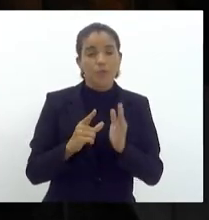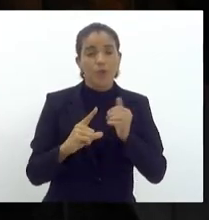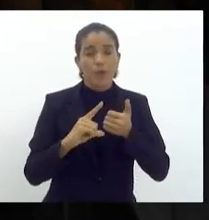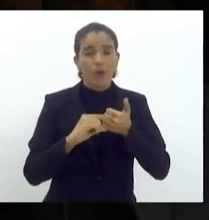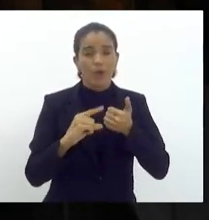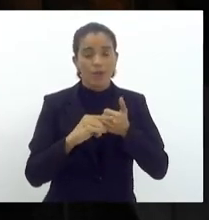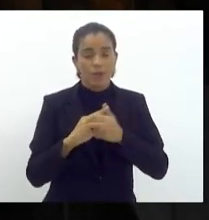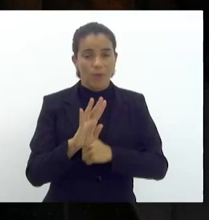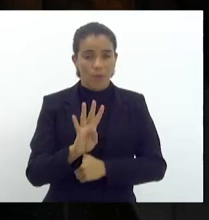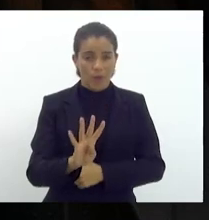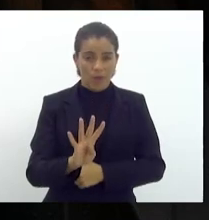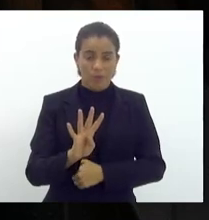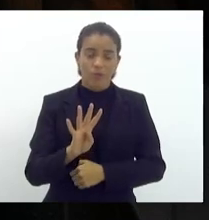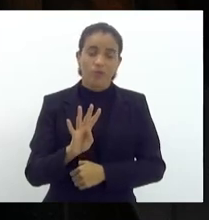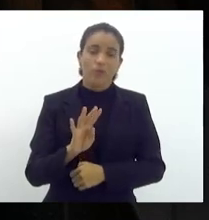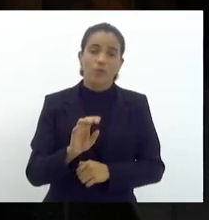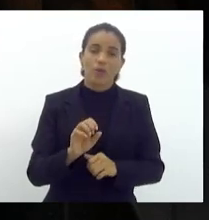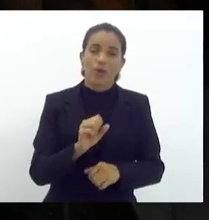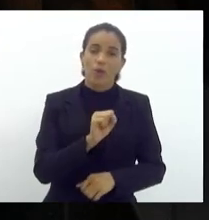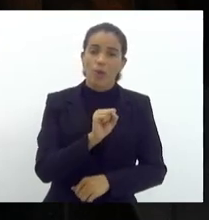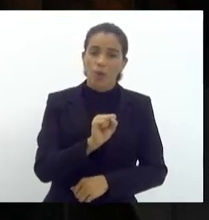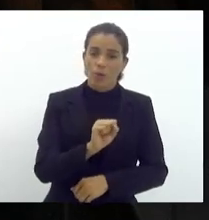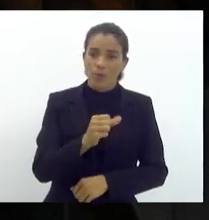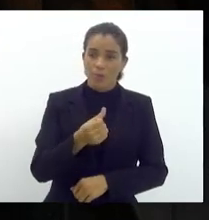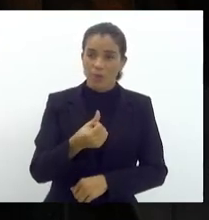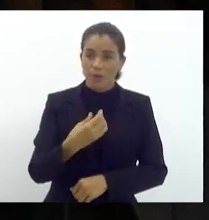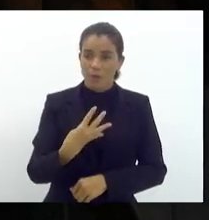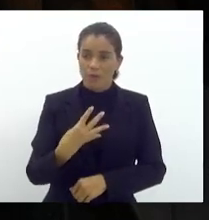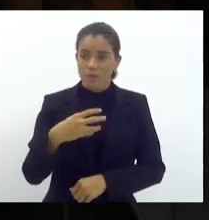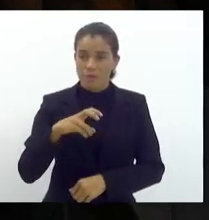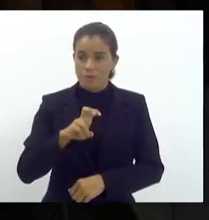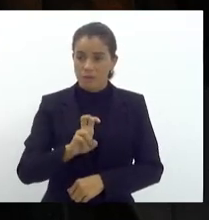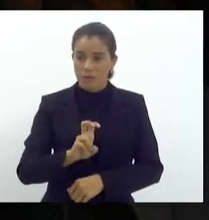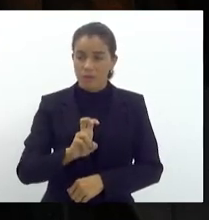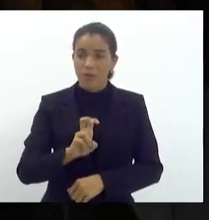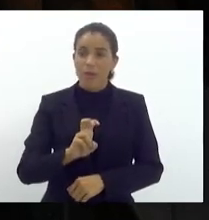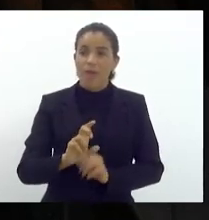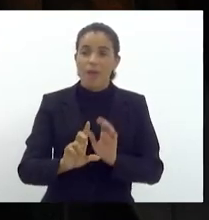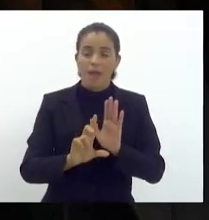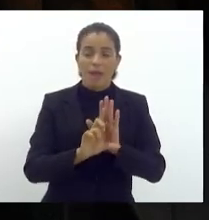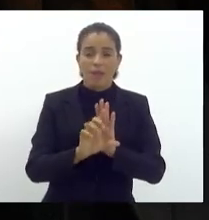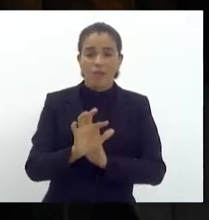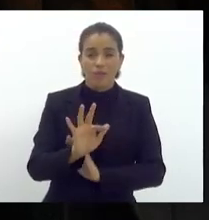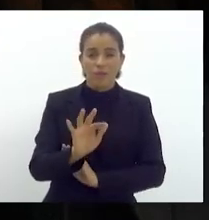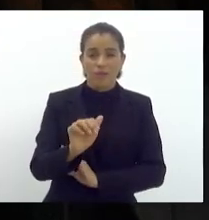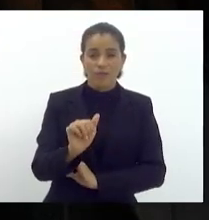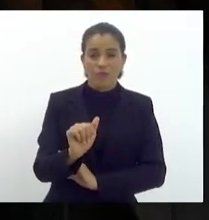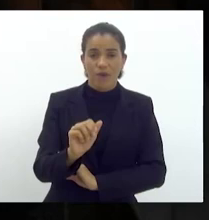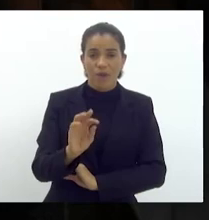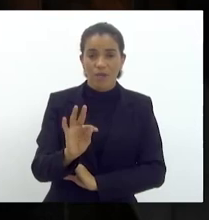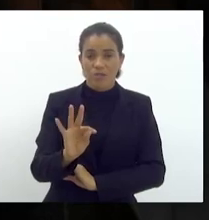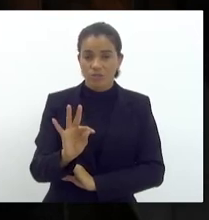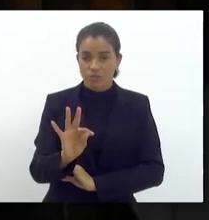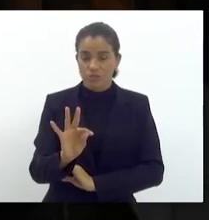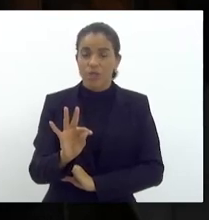4º da lei 8645 é a lei do forte fundo